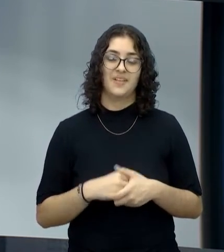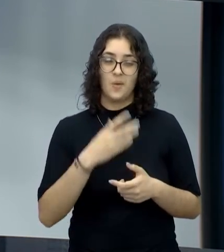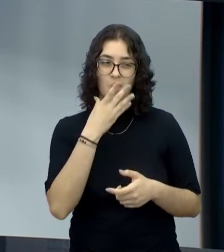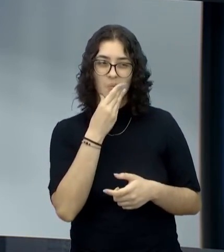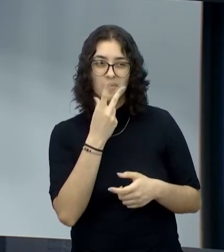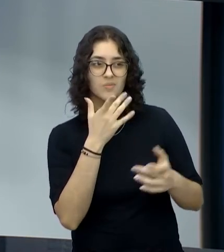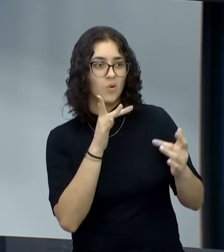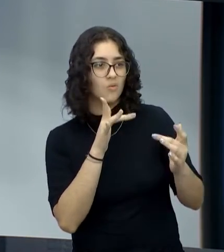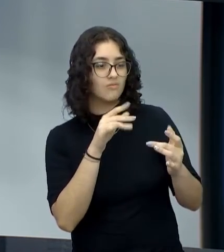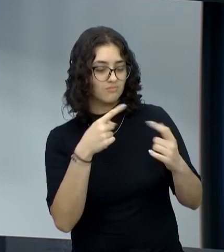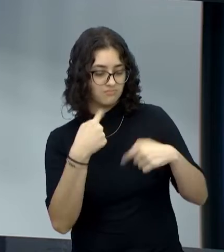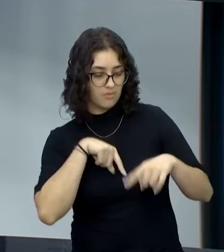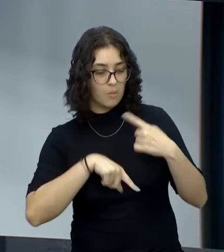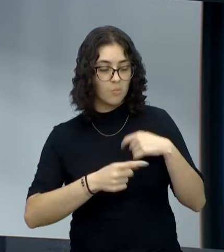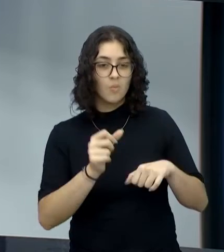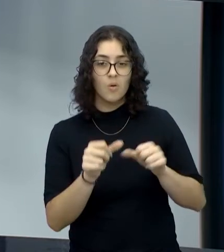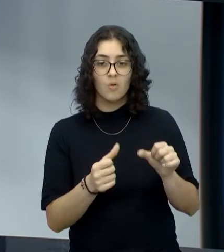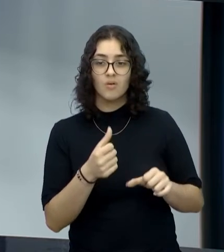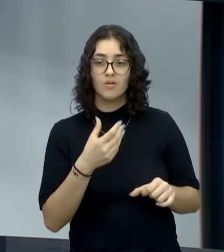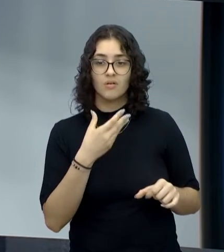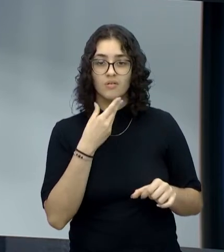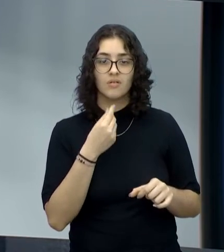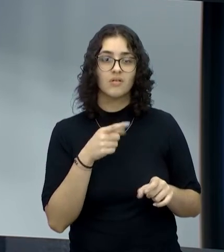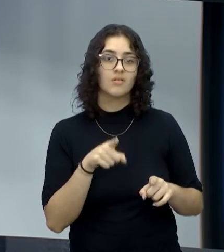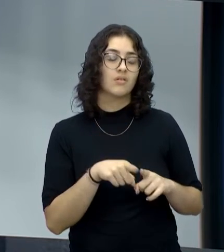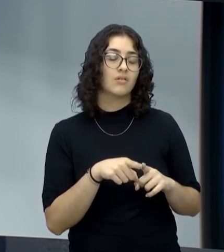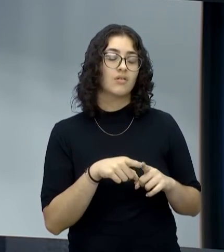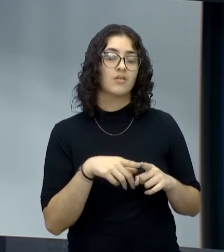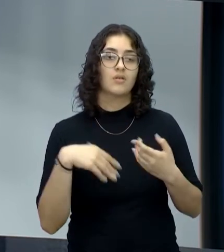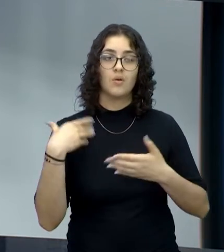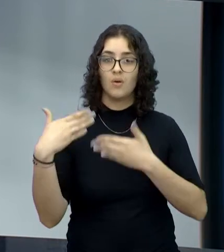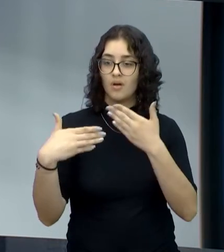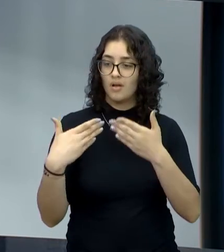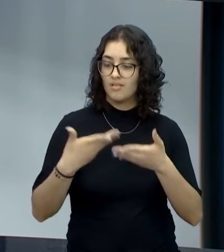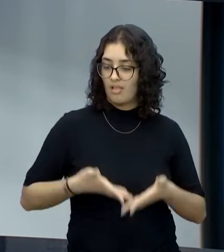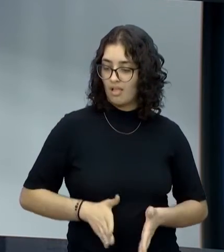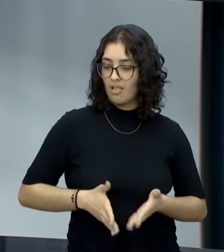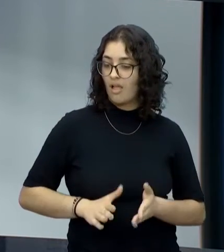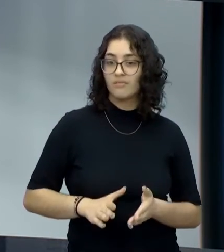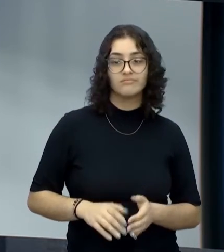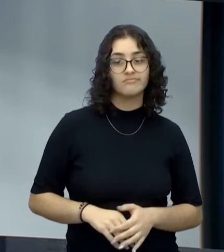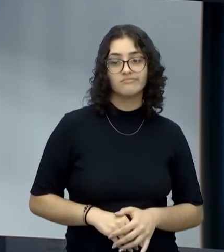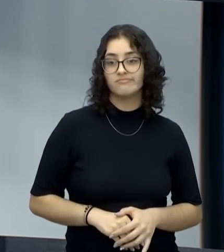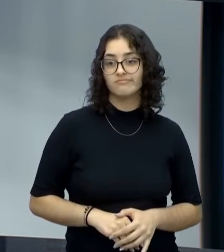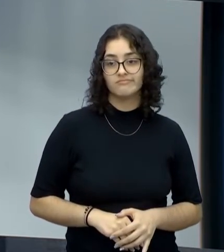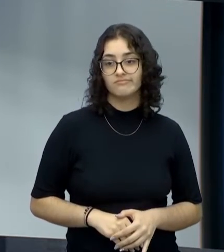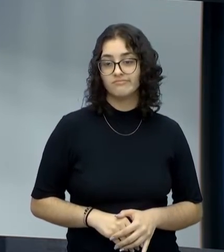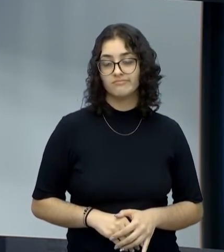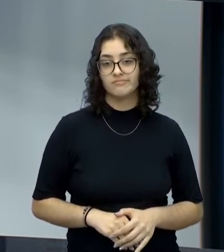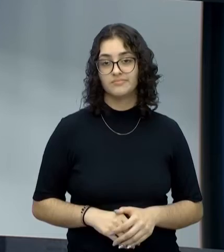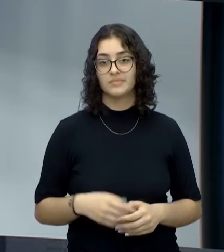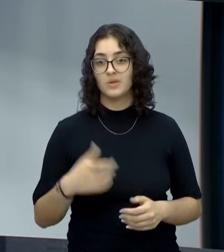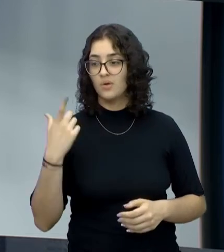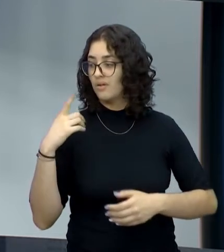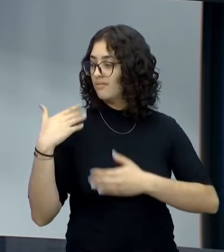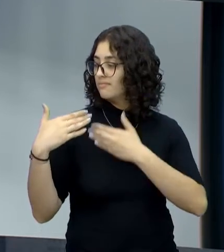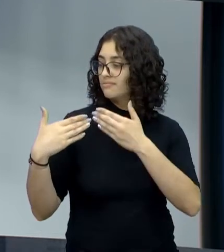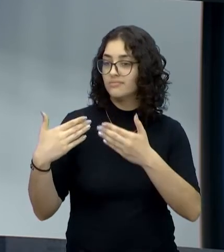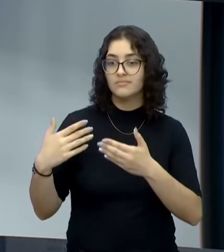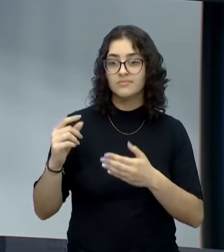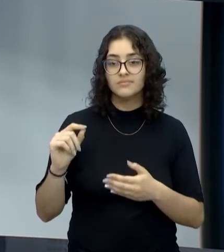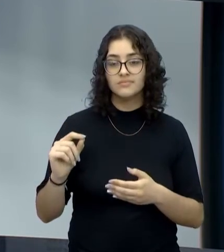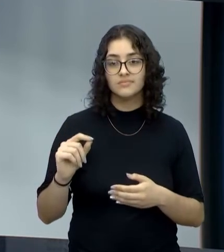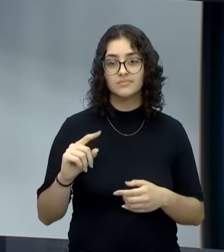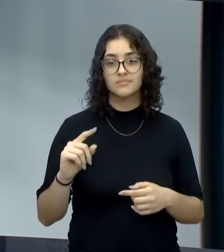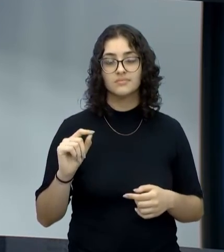palavra difícil, a reprodução desses animais fica prejudicada. Se esses animais não conseguem se reproduzir, a